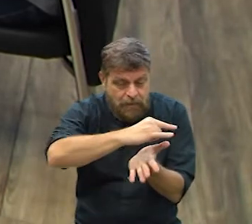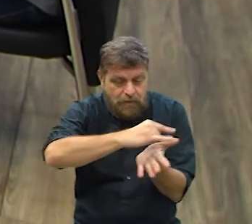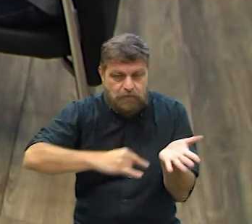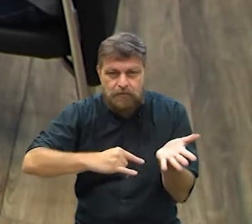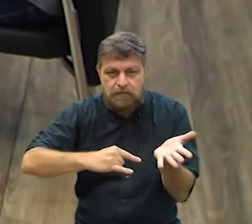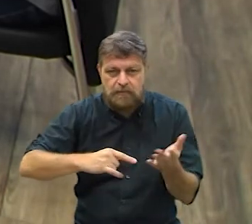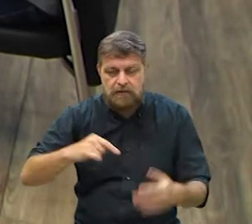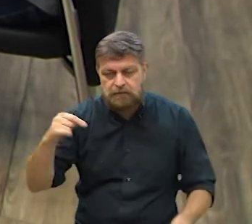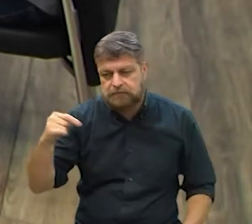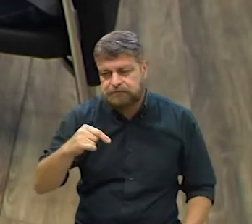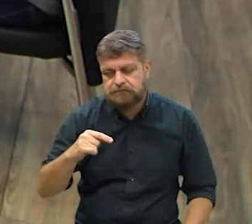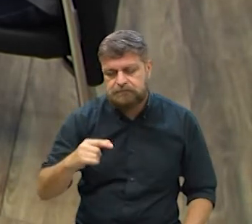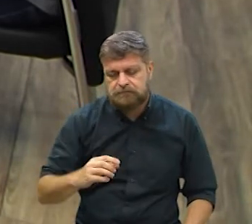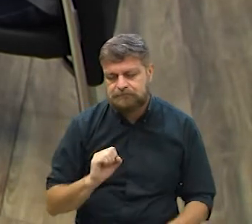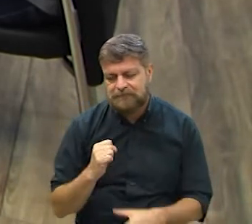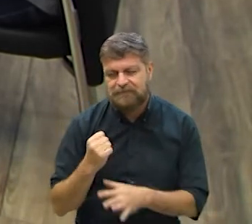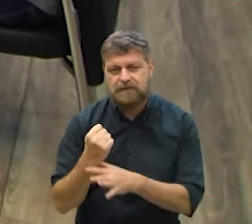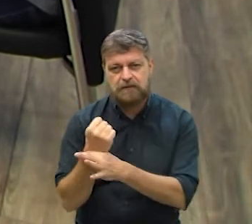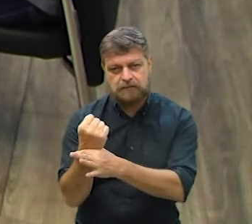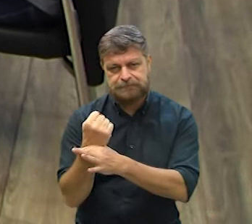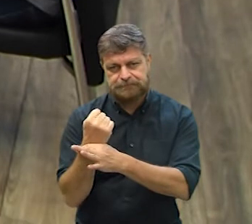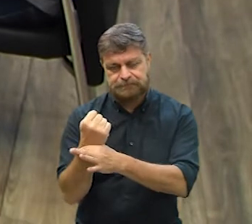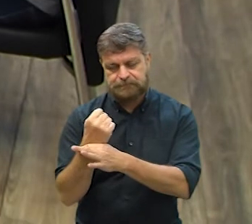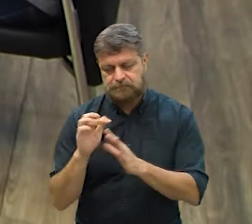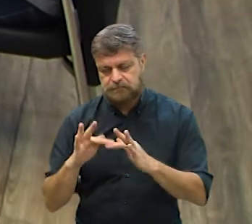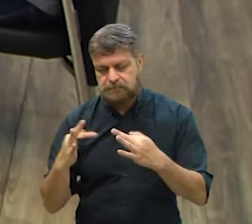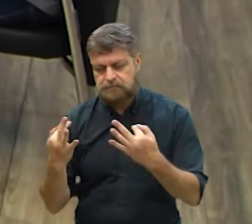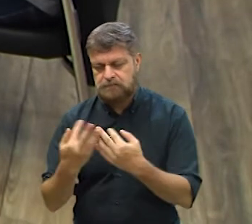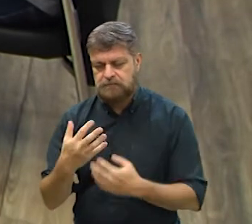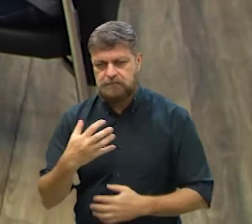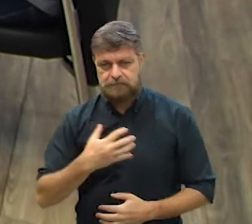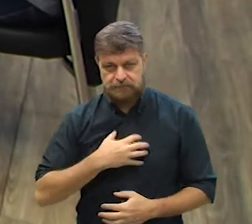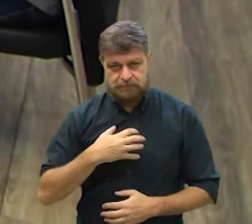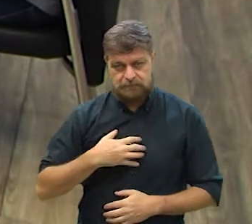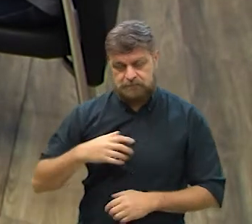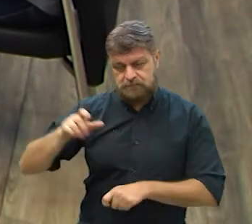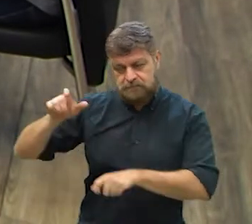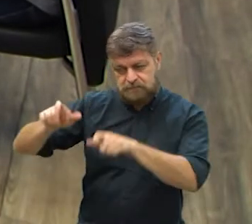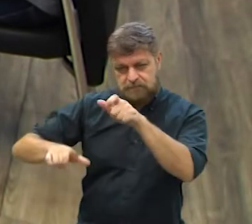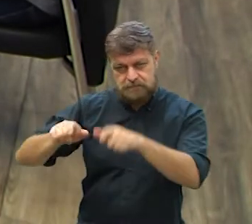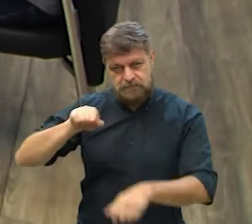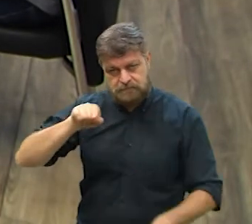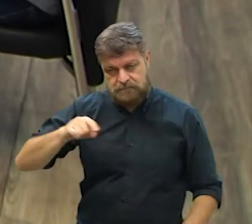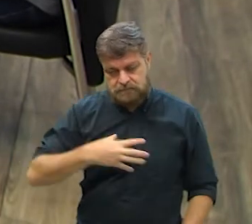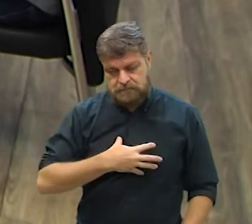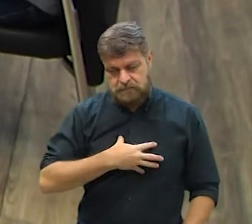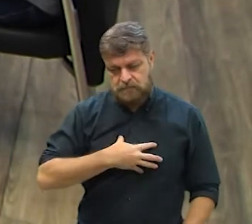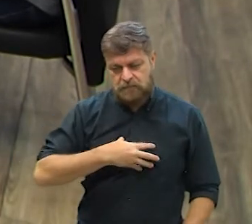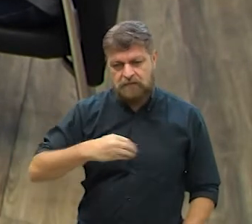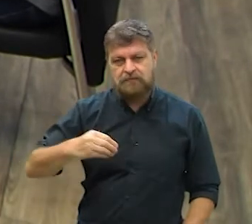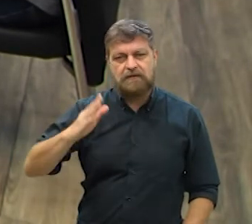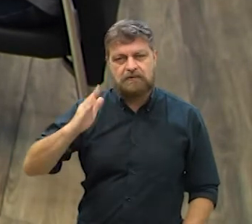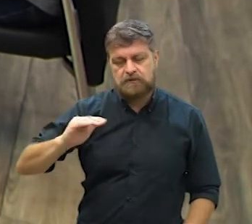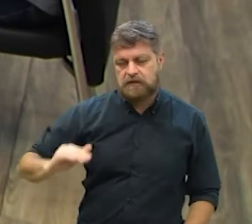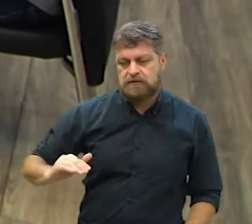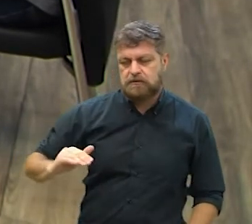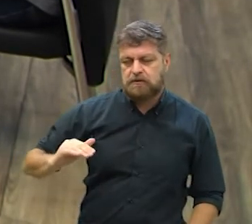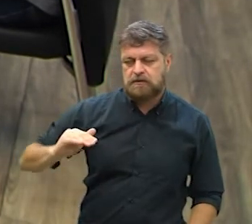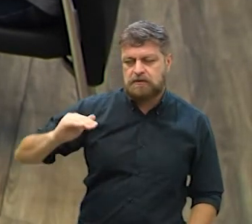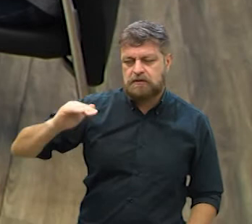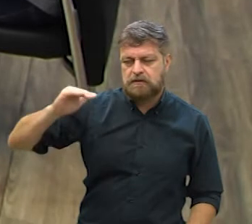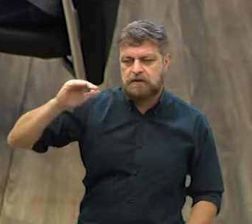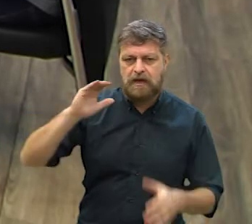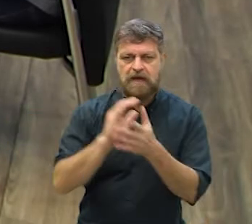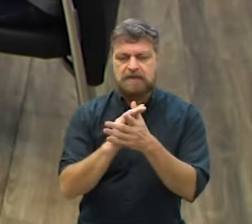ele traz essa segurança para a família. Então, são pessoas ali que os filhos já se foram, já criou o filho